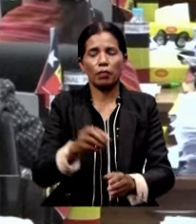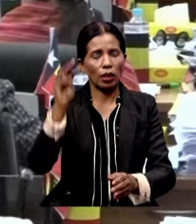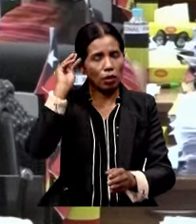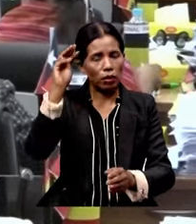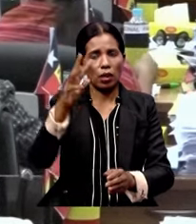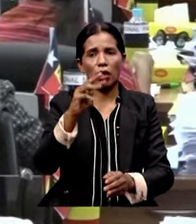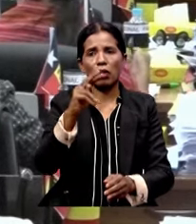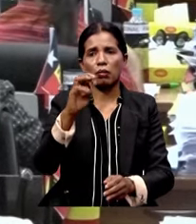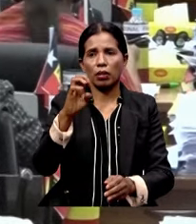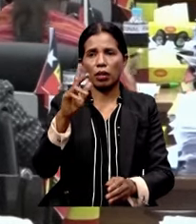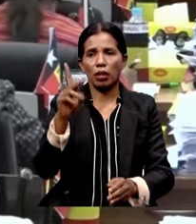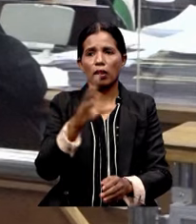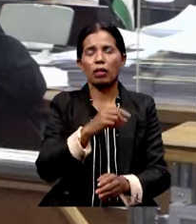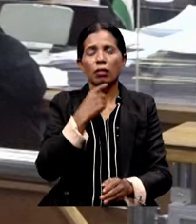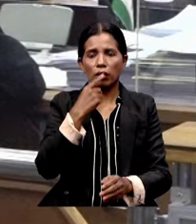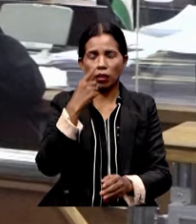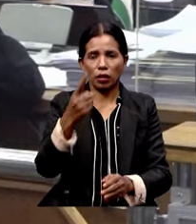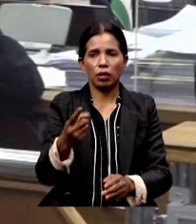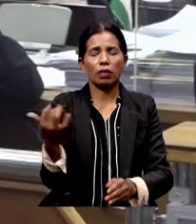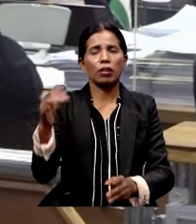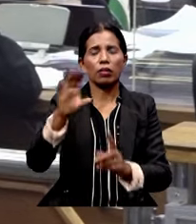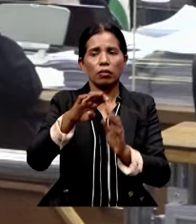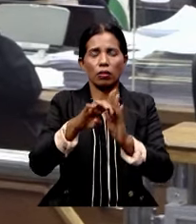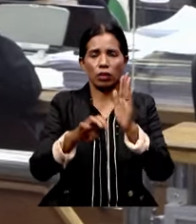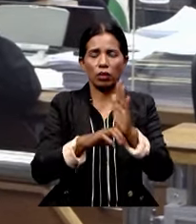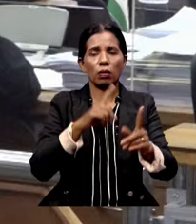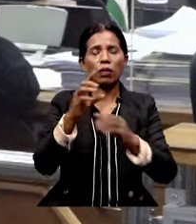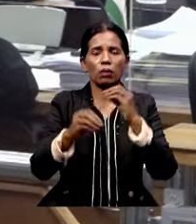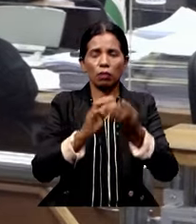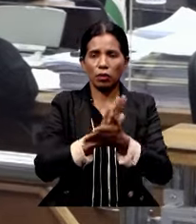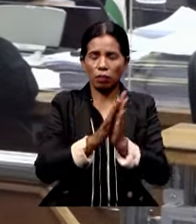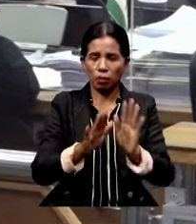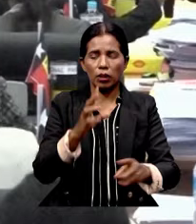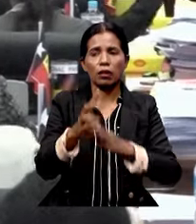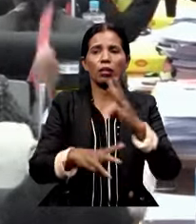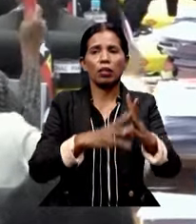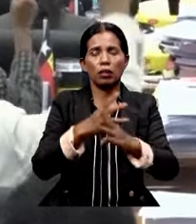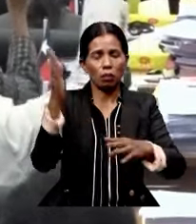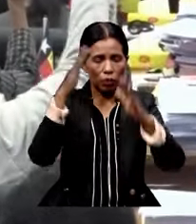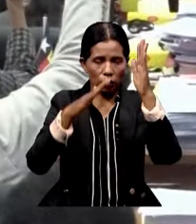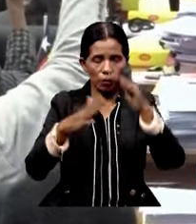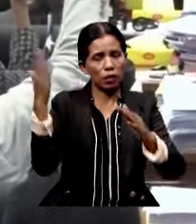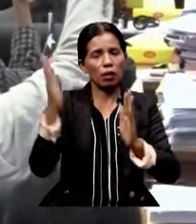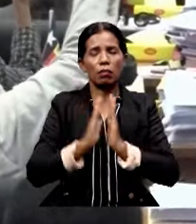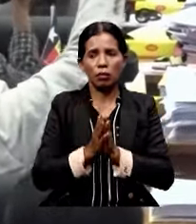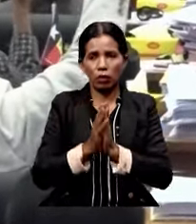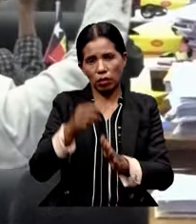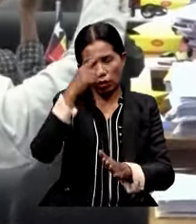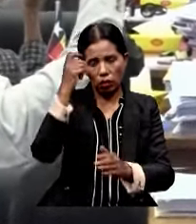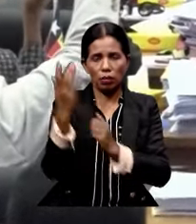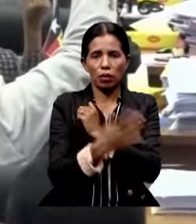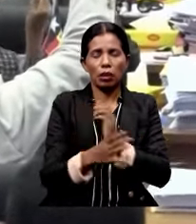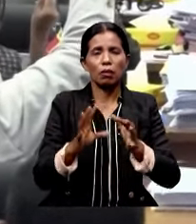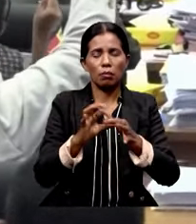do negócio estrangeiro, no cooperação. Afirma durante se festado colega com a paz e a mundo no problema interna e a Myanmar, tamanação membro